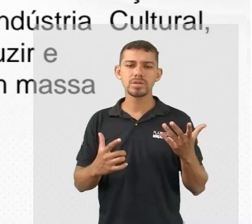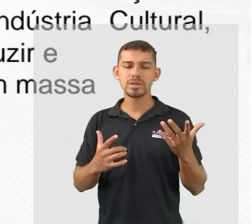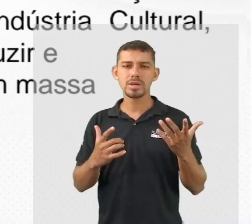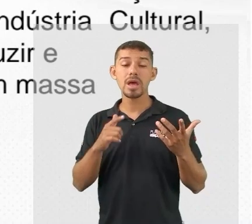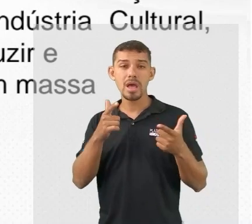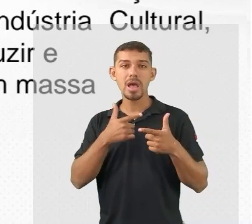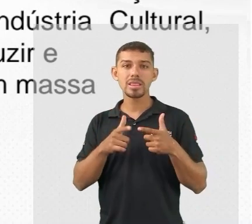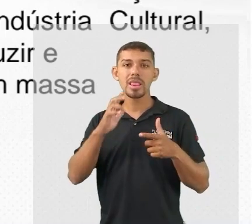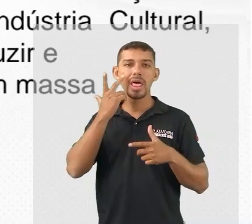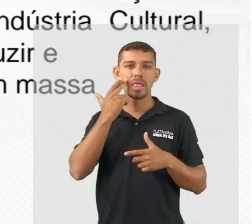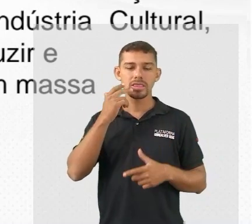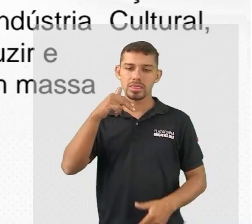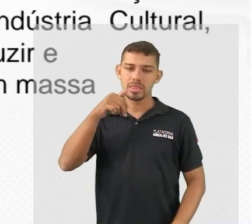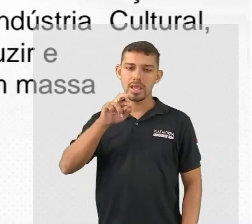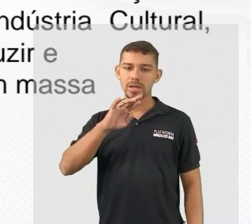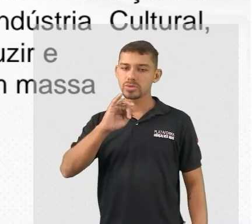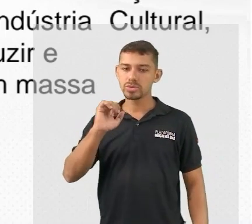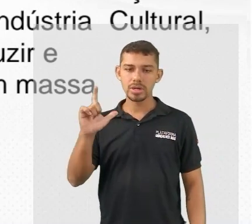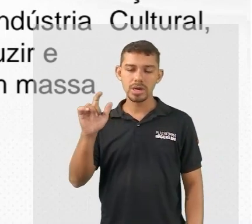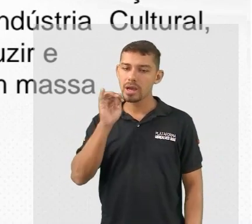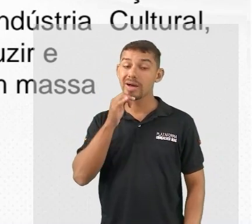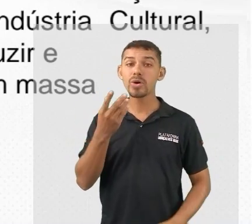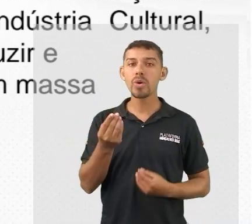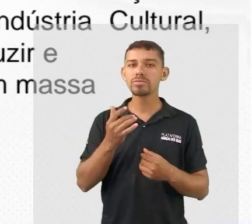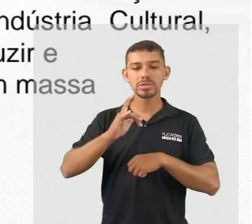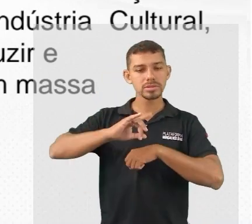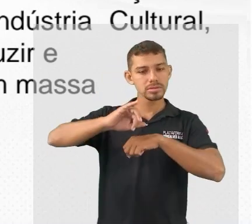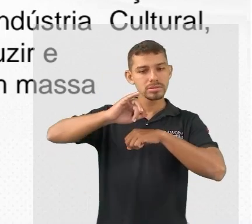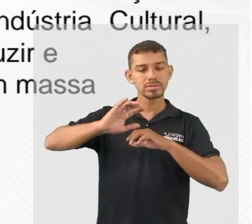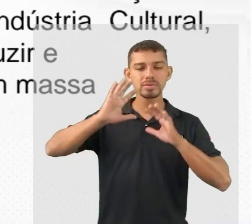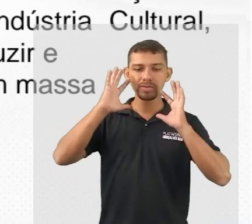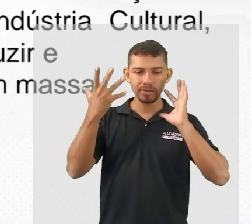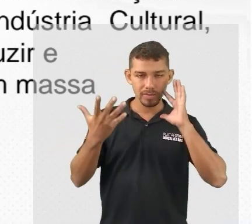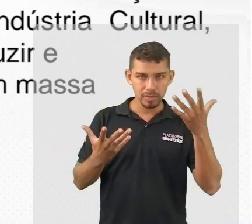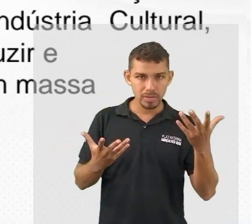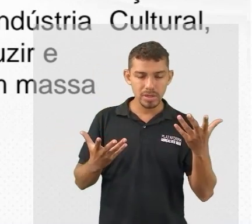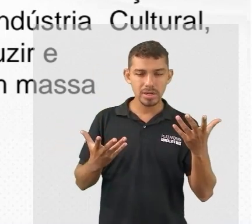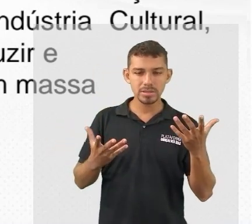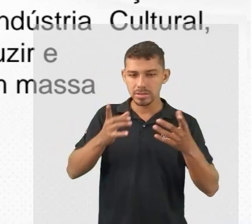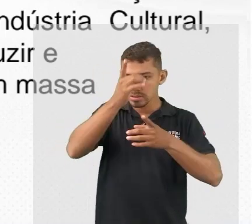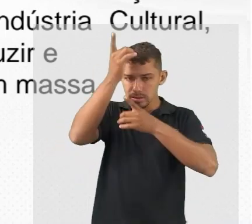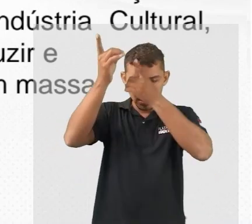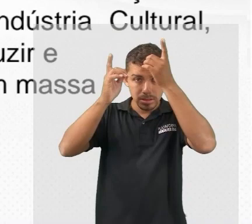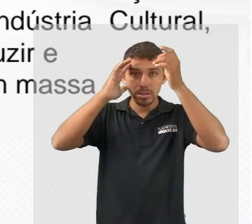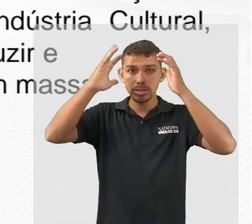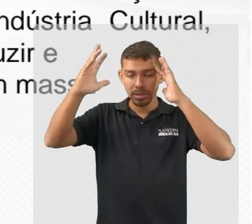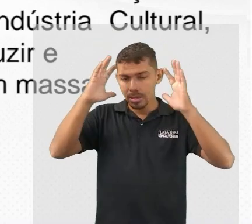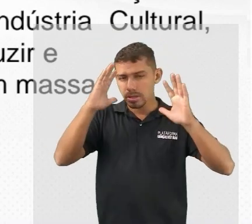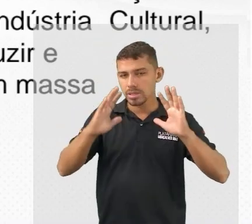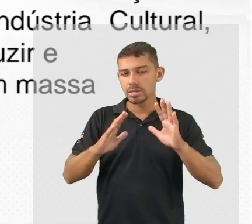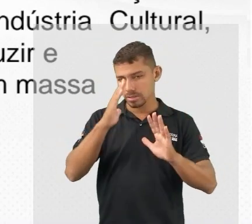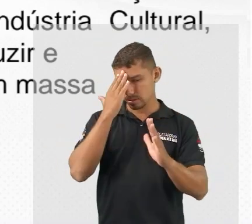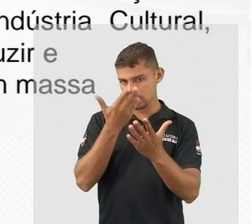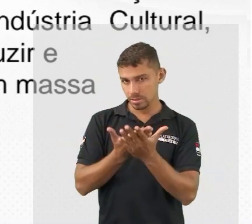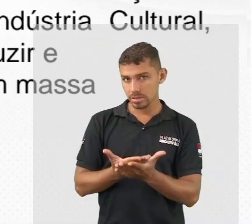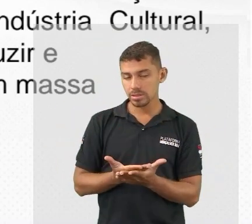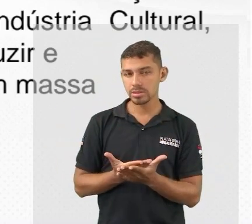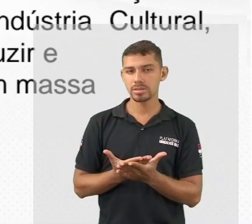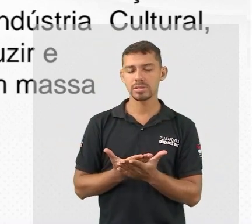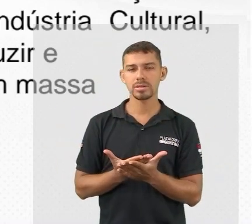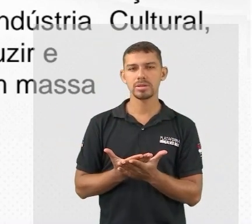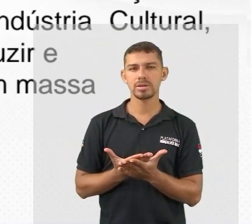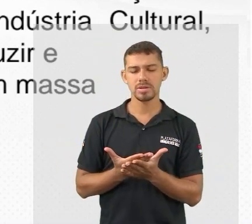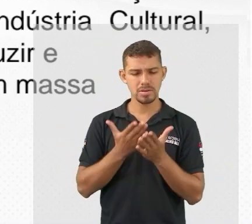seria um fenômeno natural. E como é que o capitalismo faz isso? Ele cria ideologias para nos convencer disso e faz